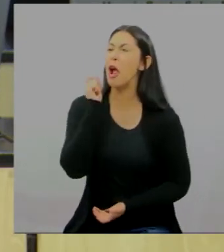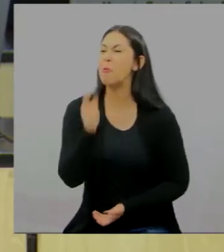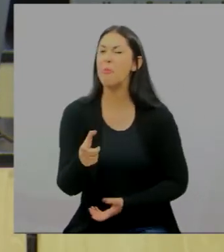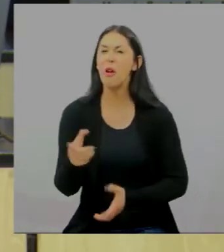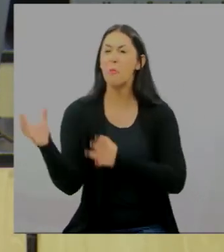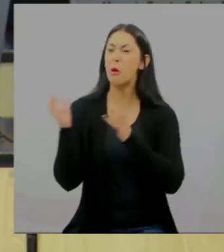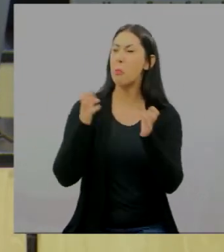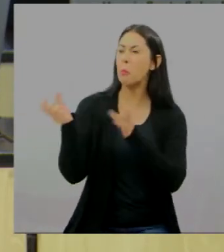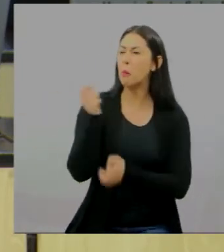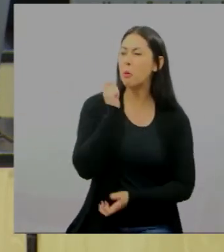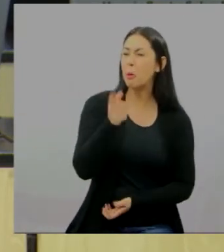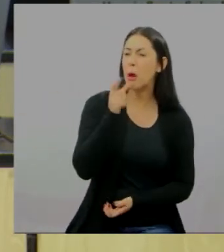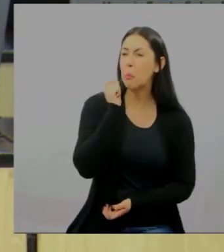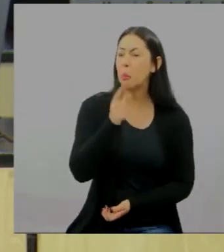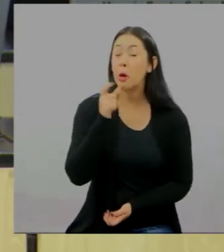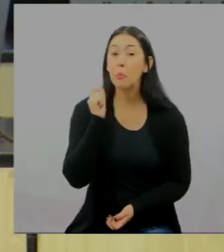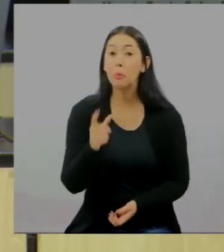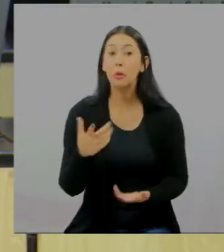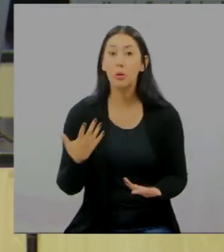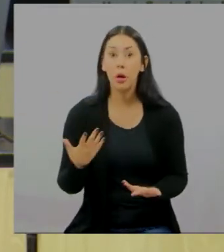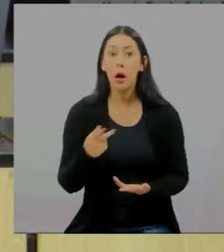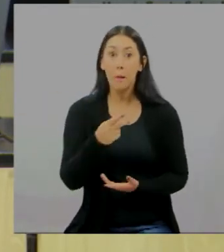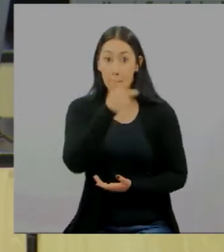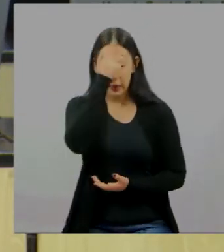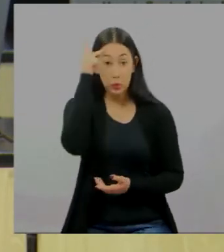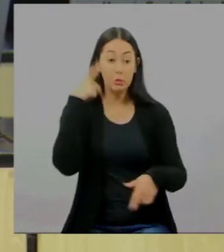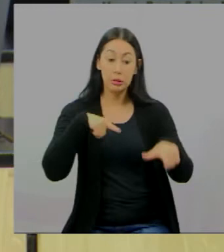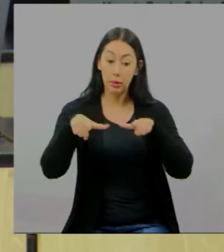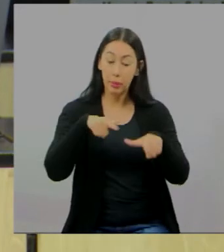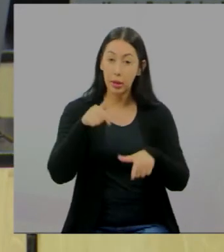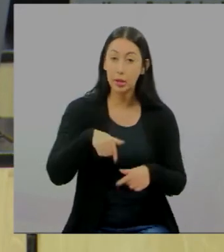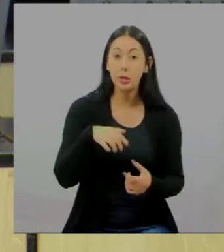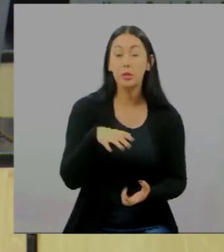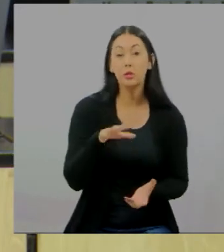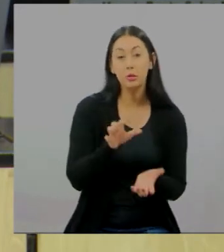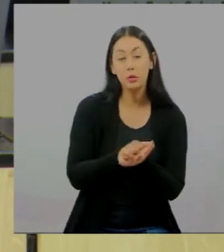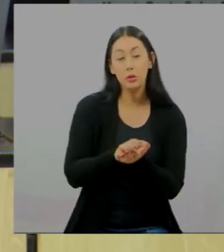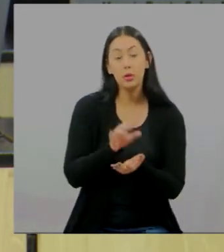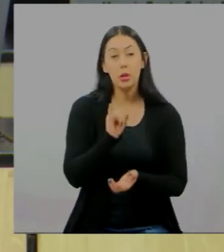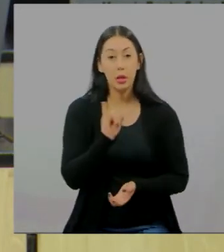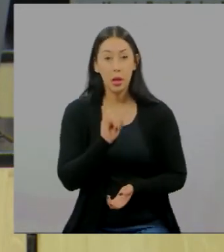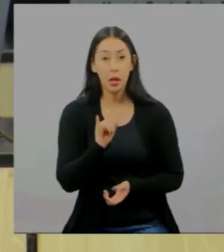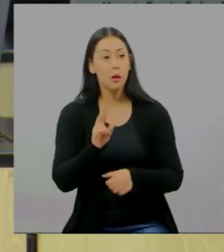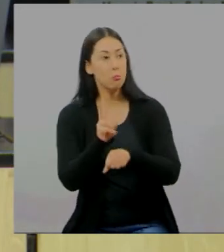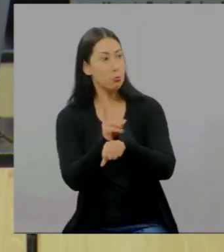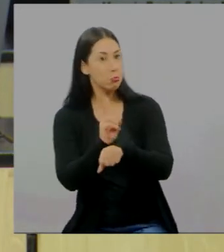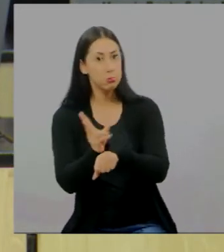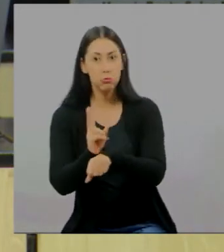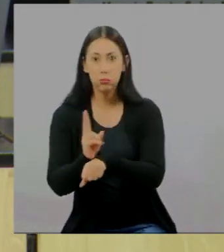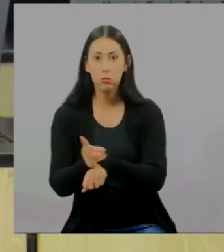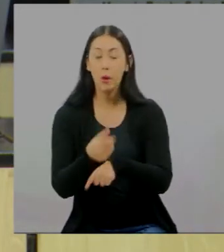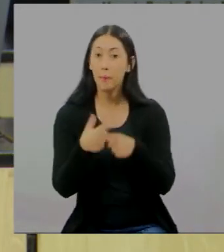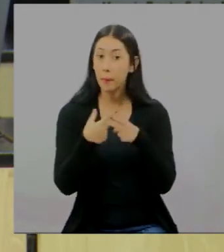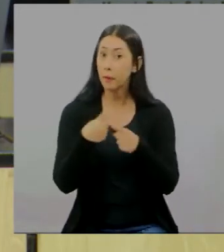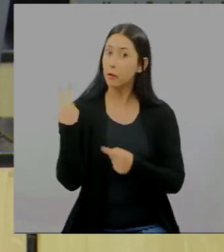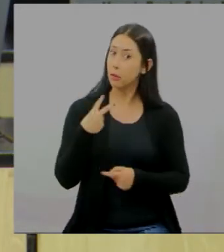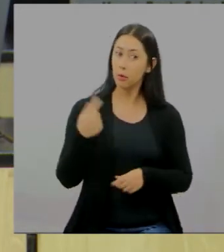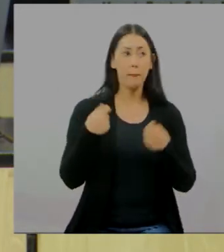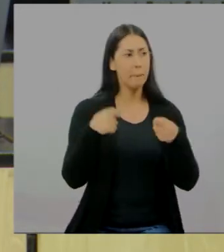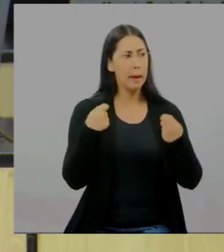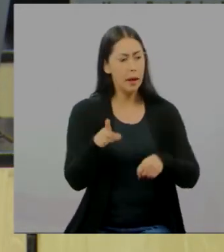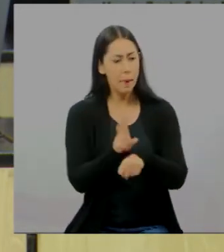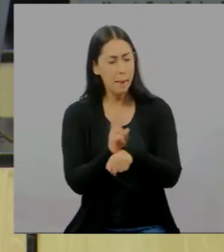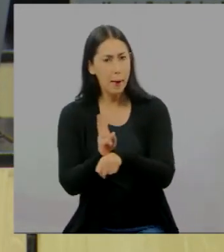com palavras de baixo calão, uma autoridade municipal que estava exercendo sua função como fiscalizador. Considerando que por